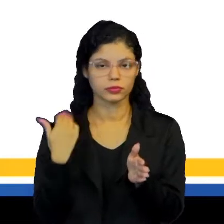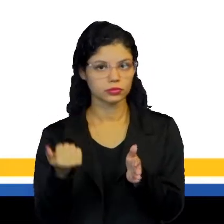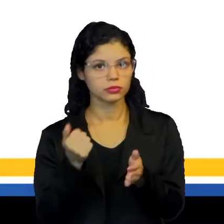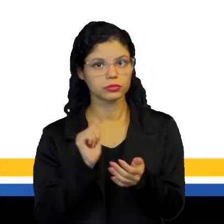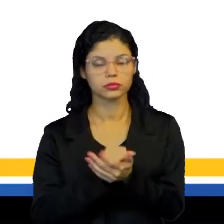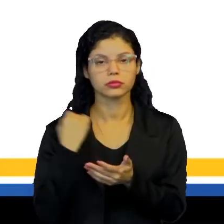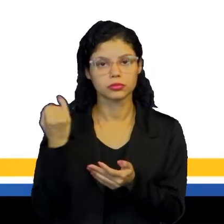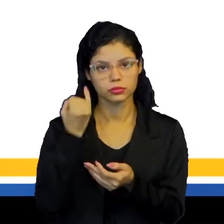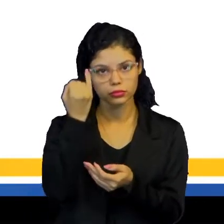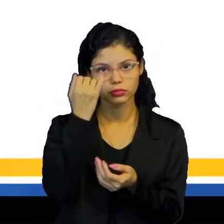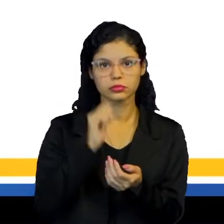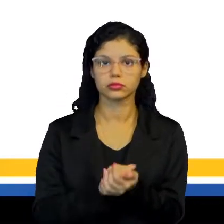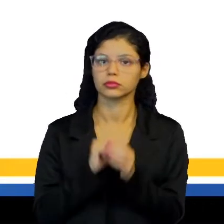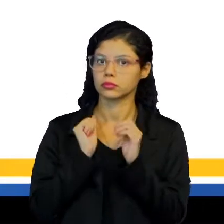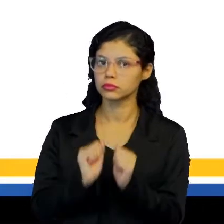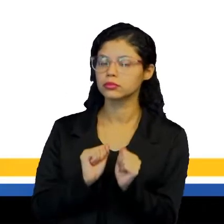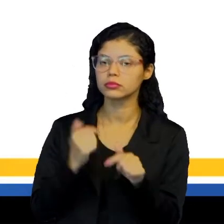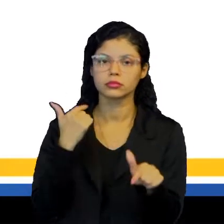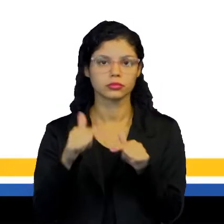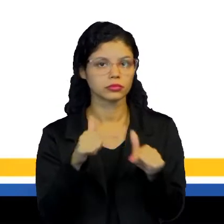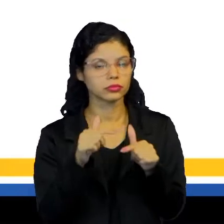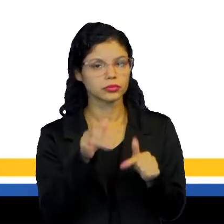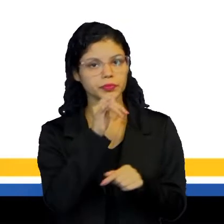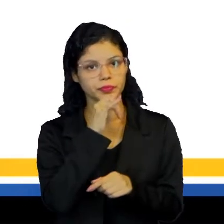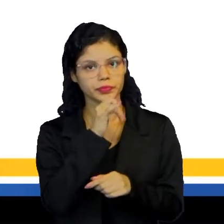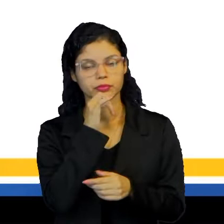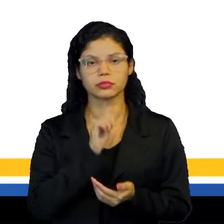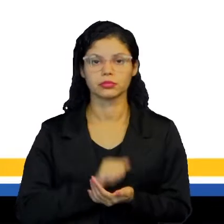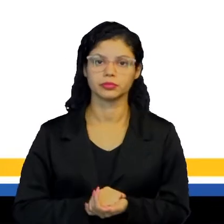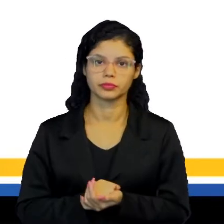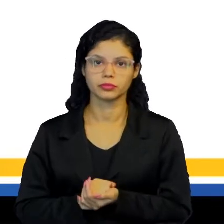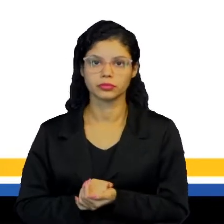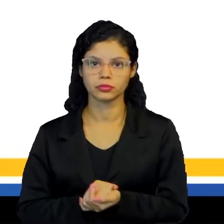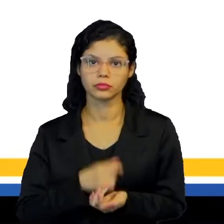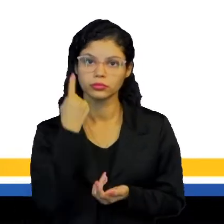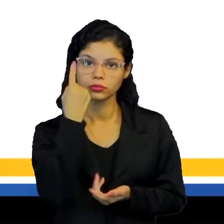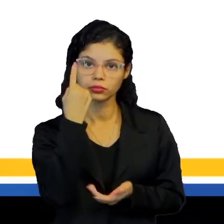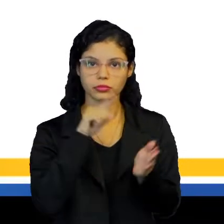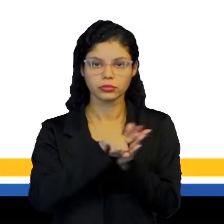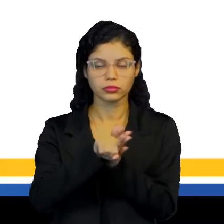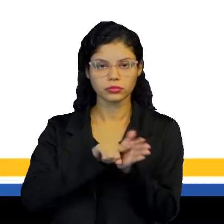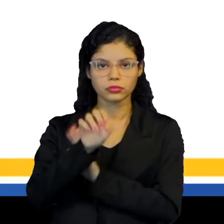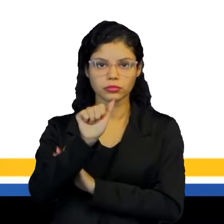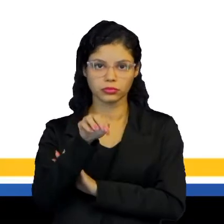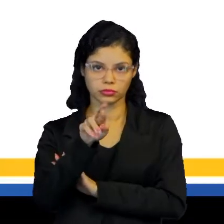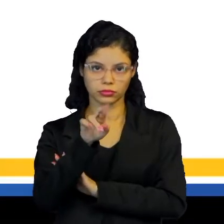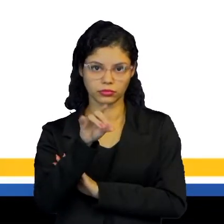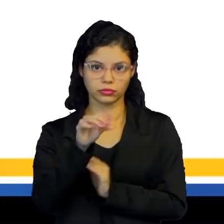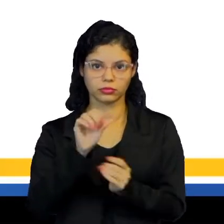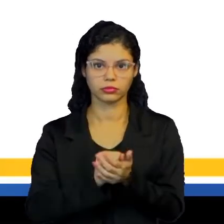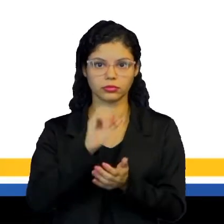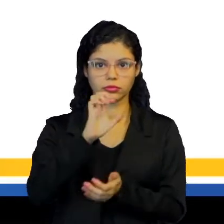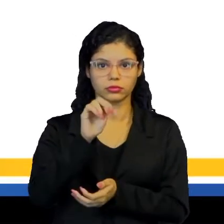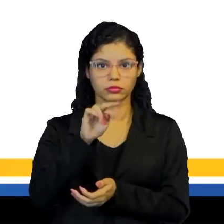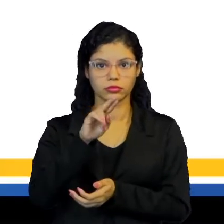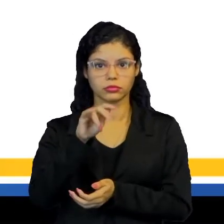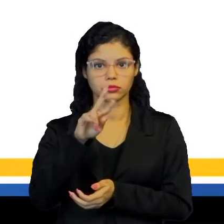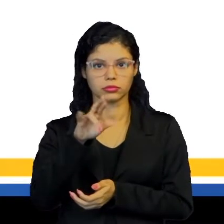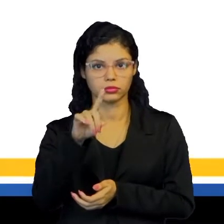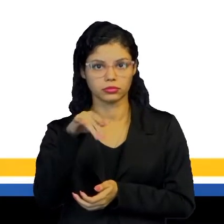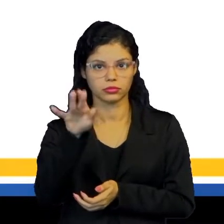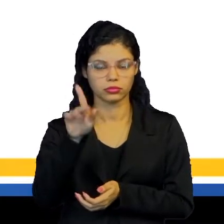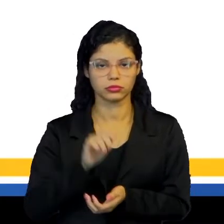mais adequada, podendo trabalhar, por exemplo, com uma pesquisa amostral ou uma pesquisa